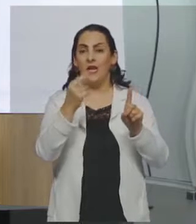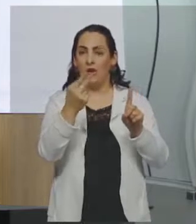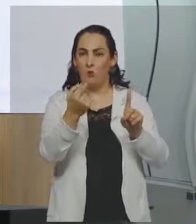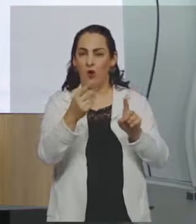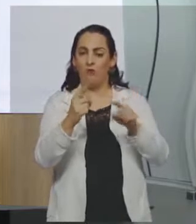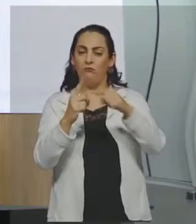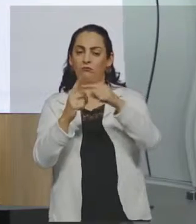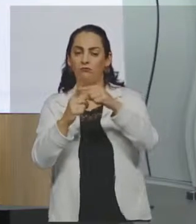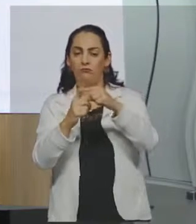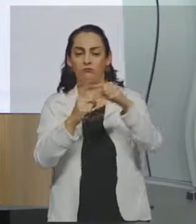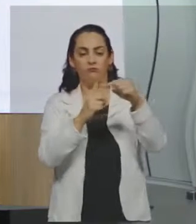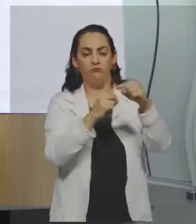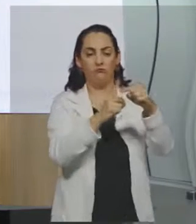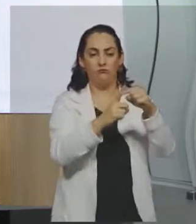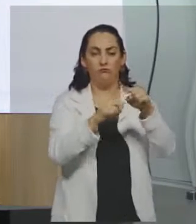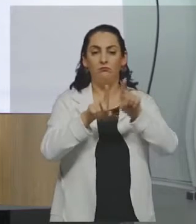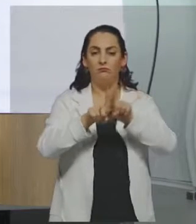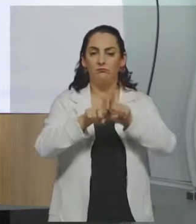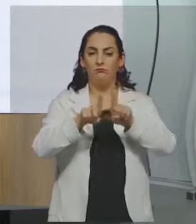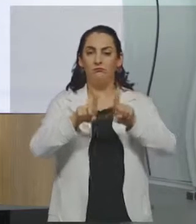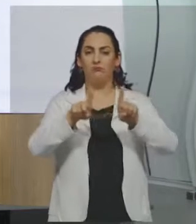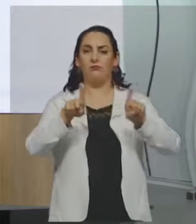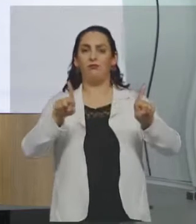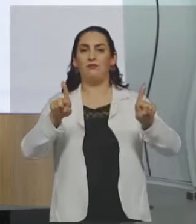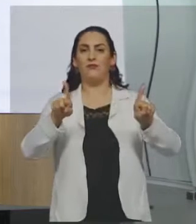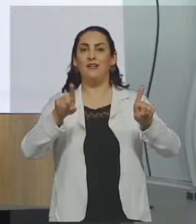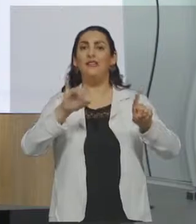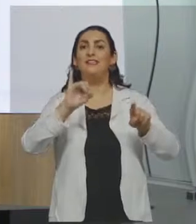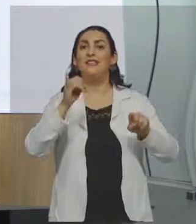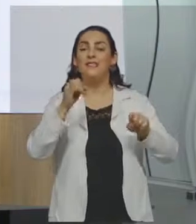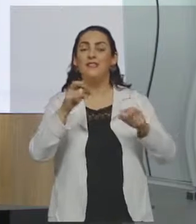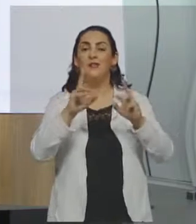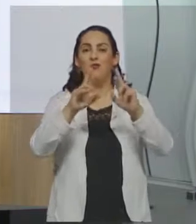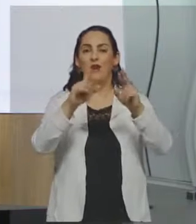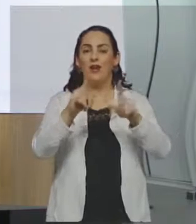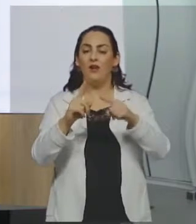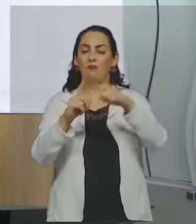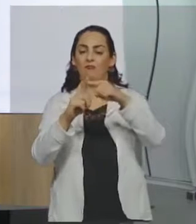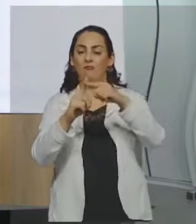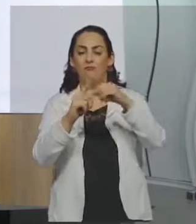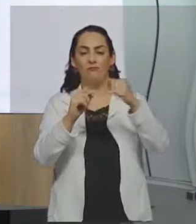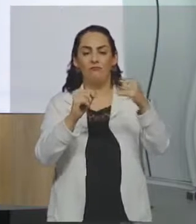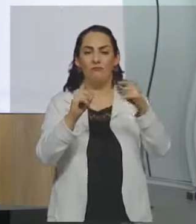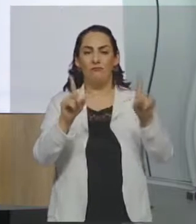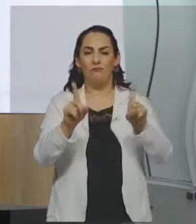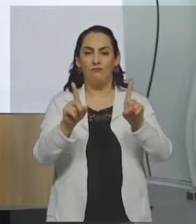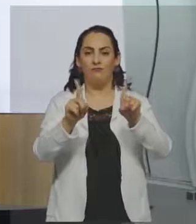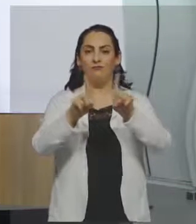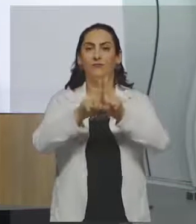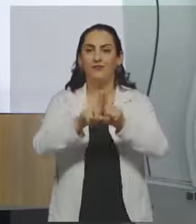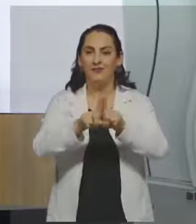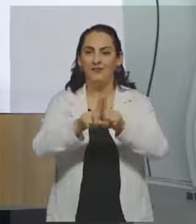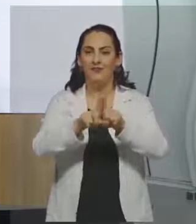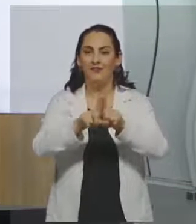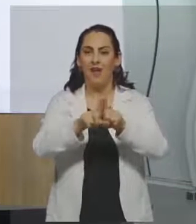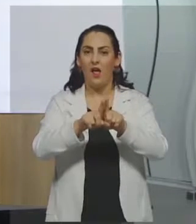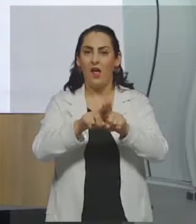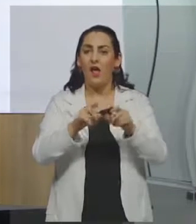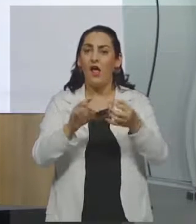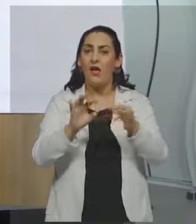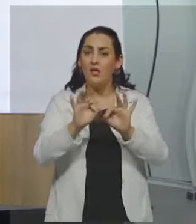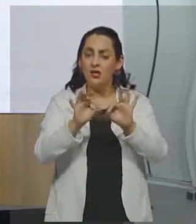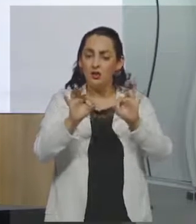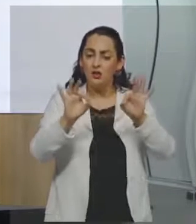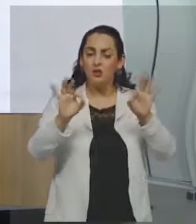vai influenciar nessa força? Vai ser justamente a distância entre elas. Quanto maior a